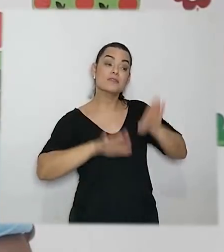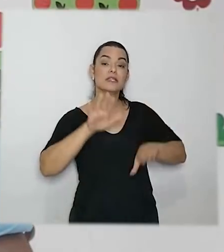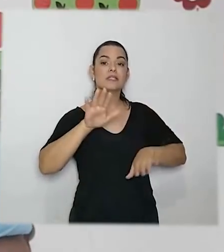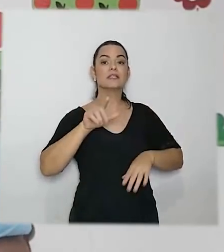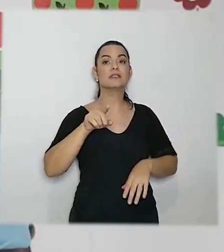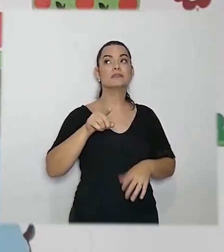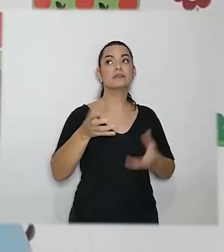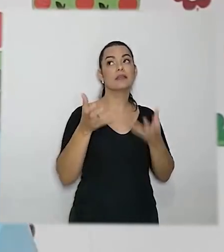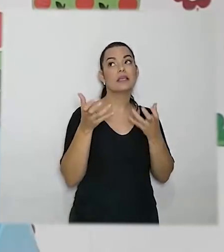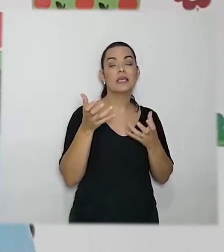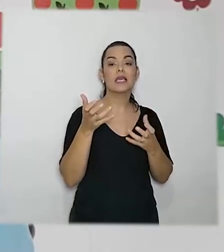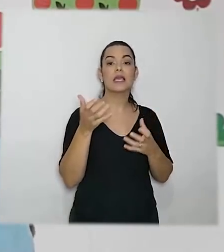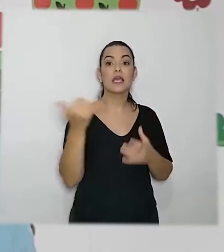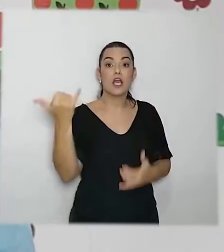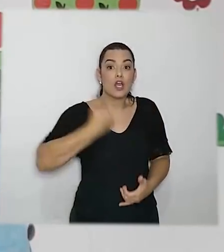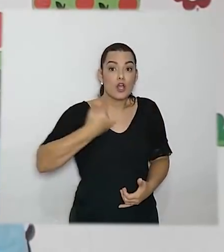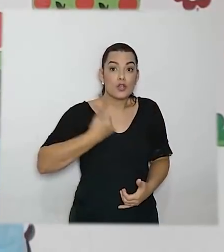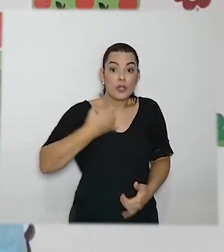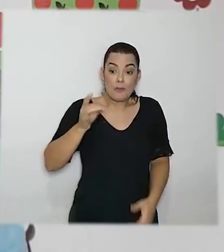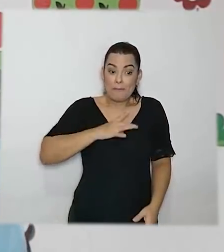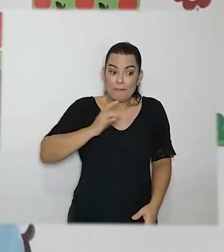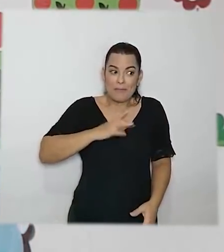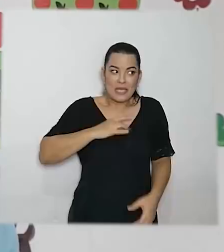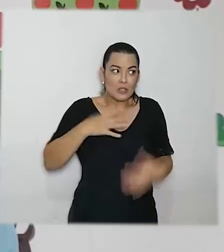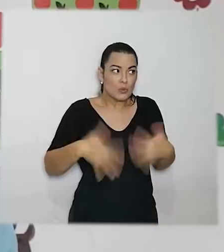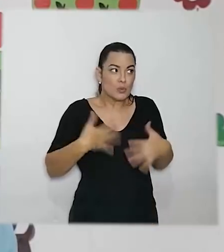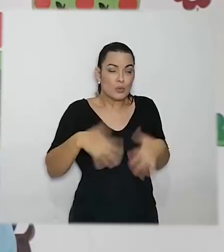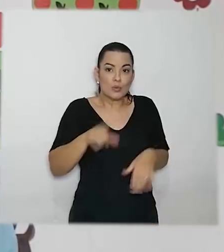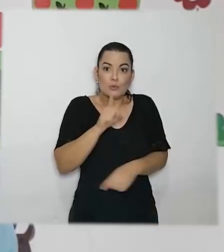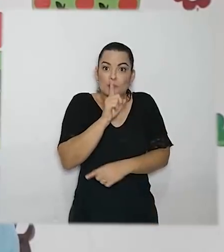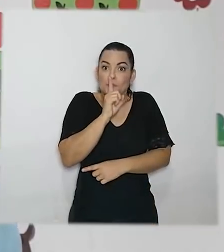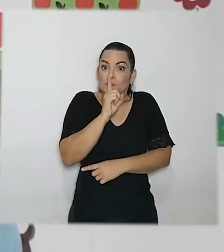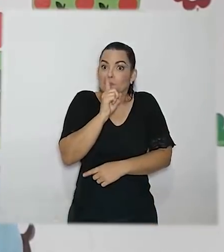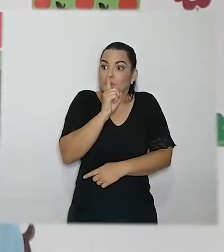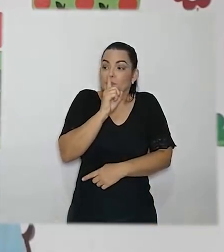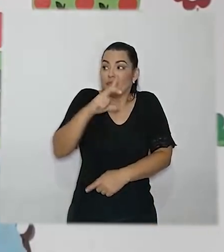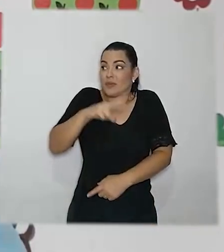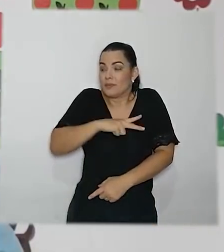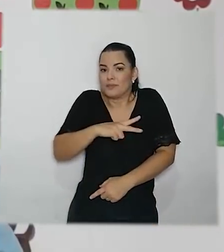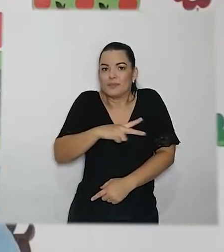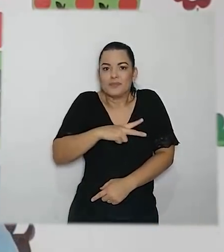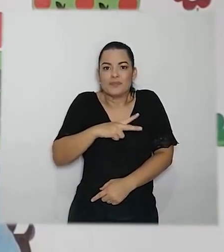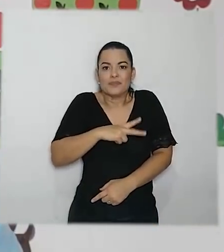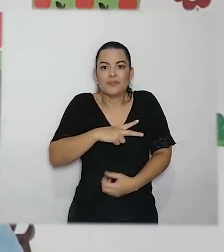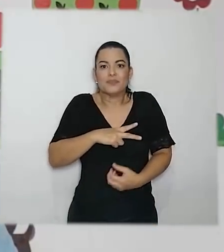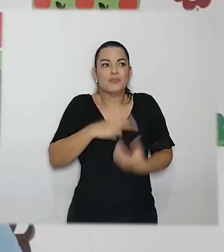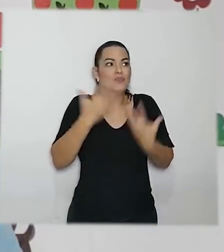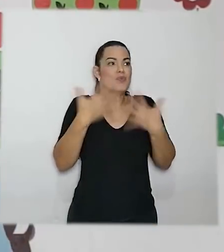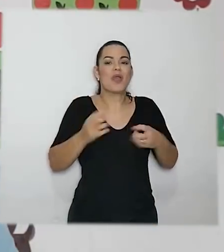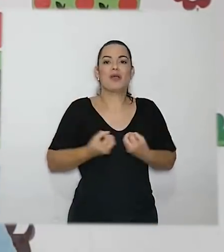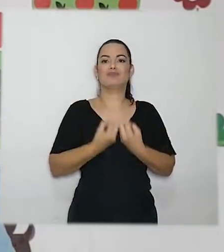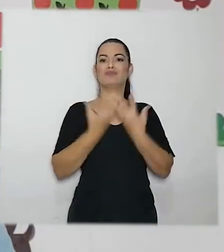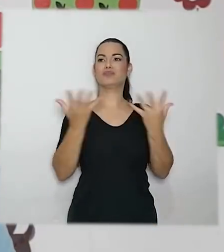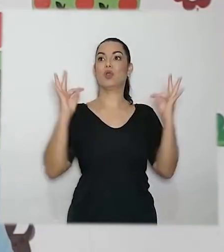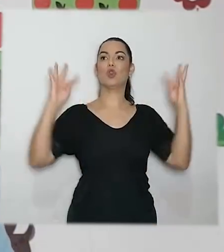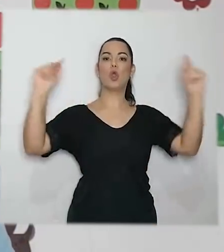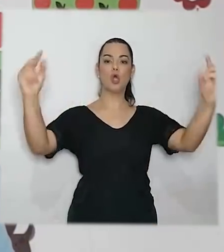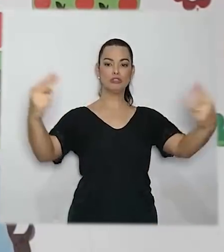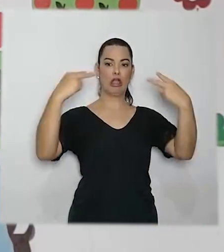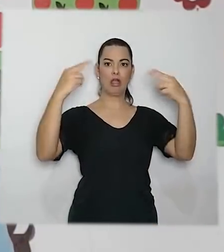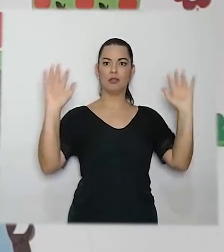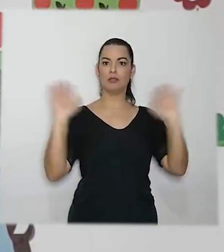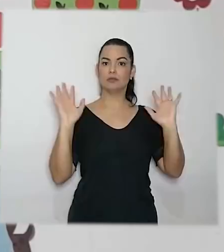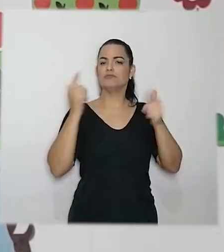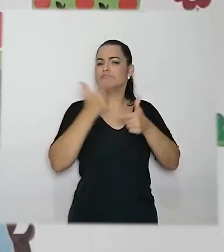falar de um medo e de uma situação tão particular para você que você não quer ser identificado.